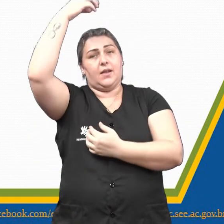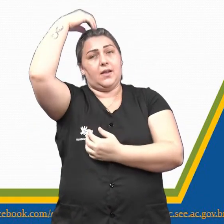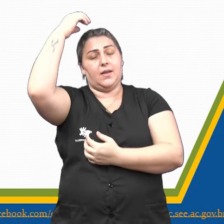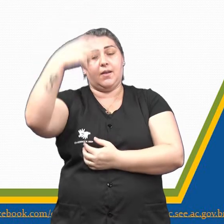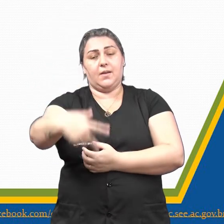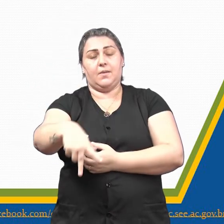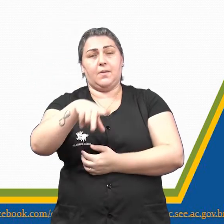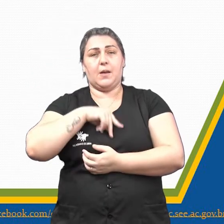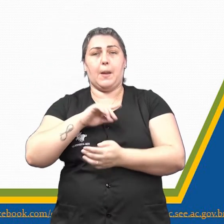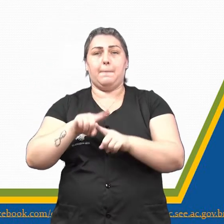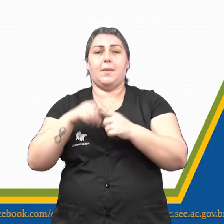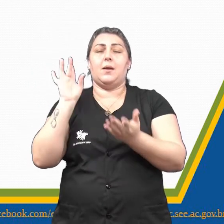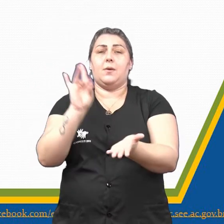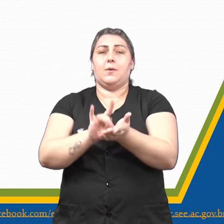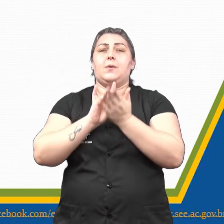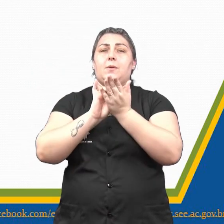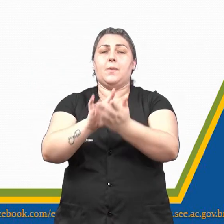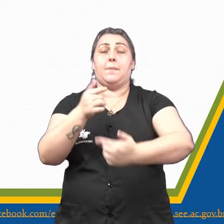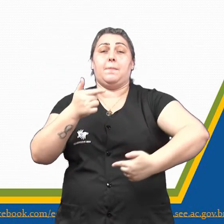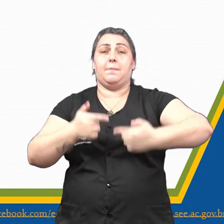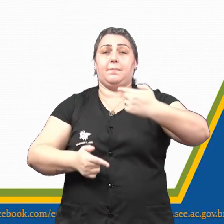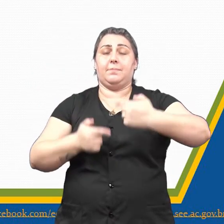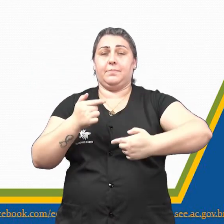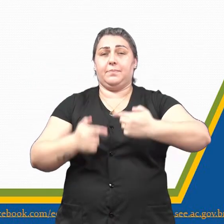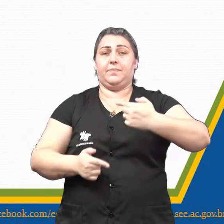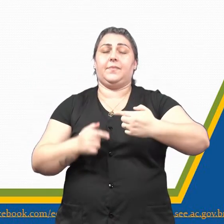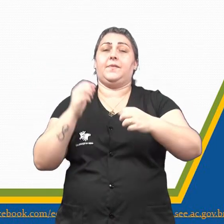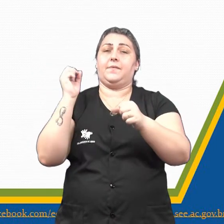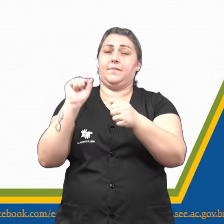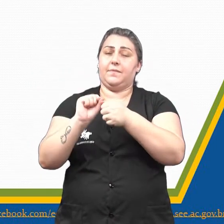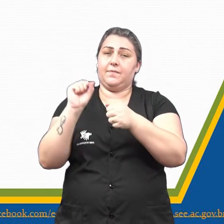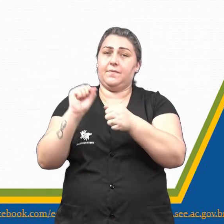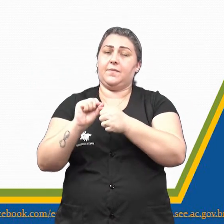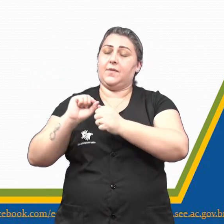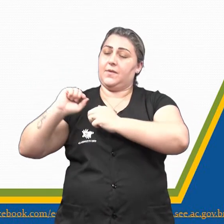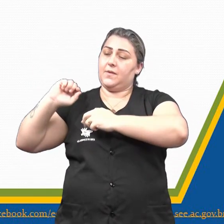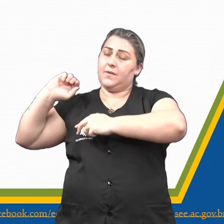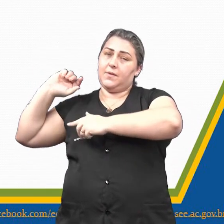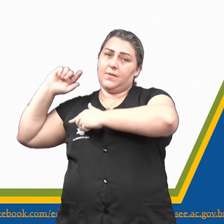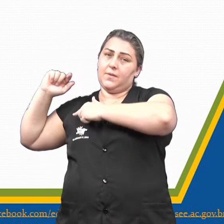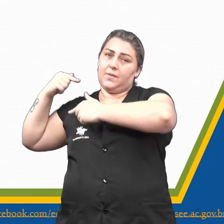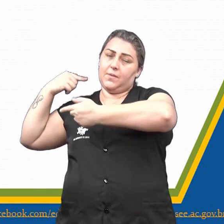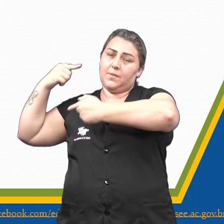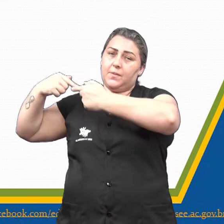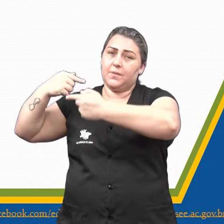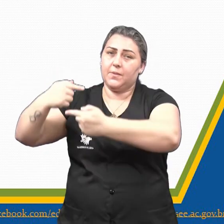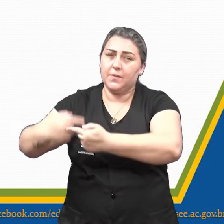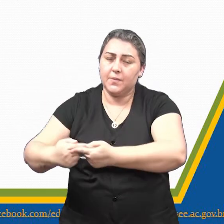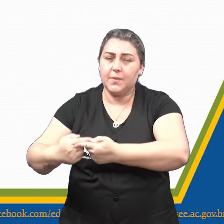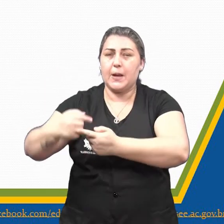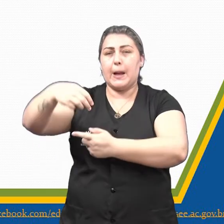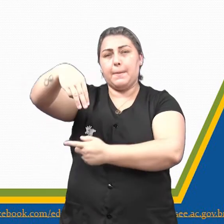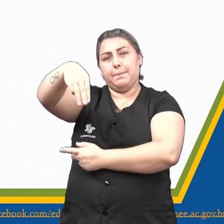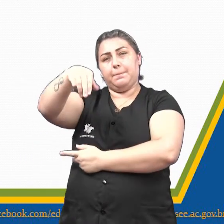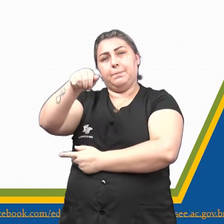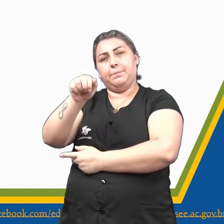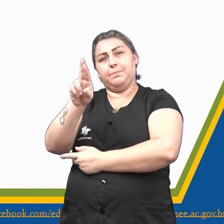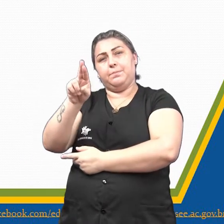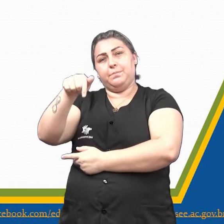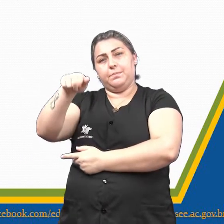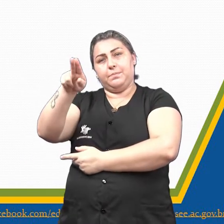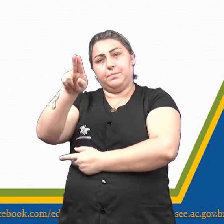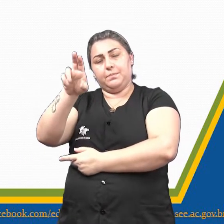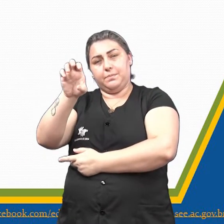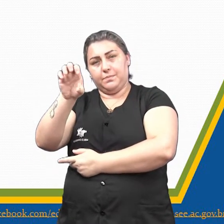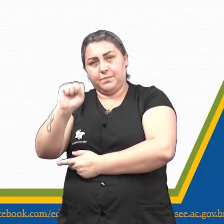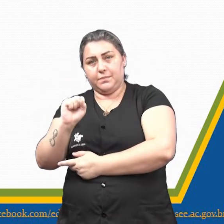a concretização de um projeto político construído pela geração que começou lá com o Marquês de Pombal, né? E todos aqueles